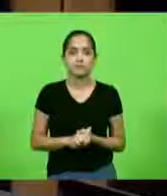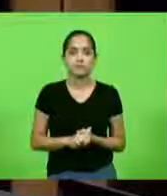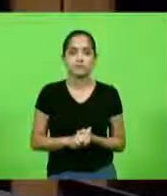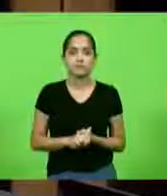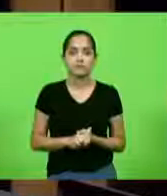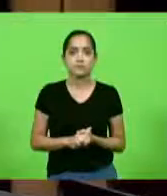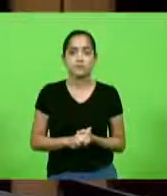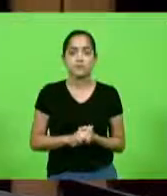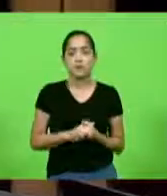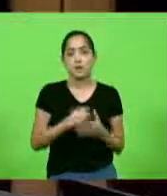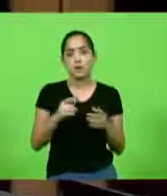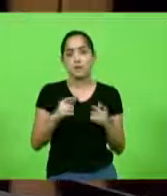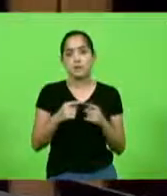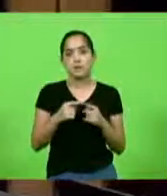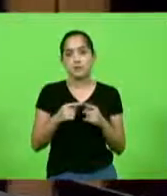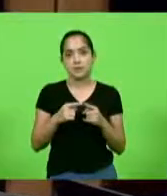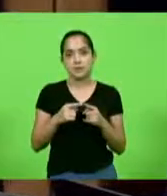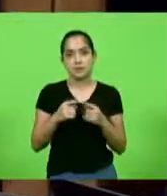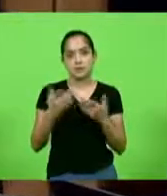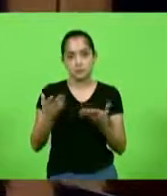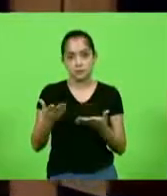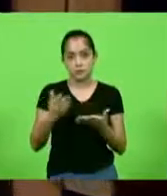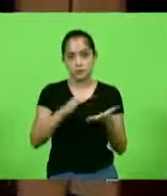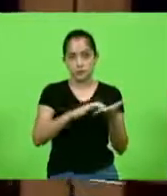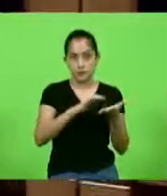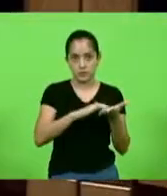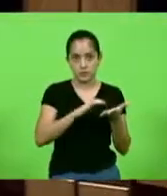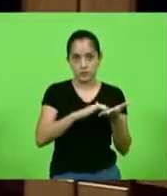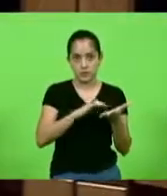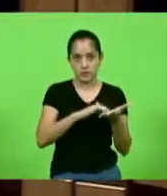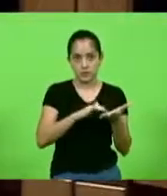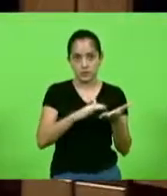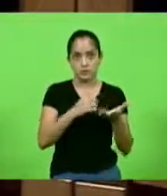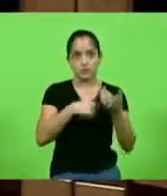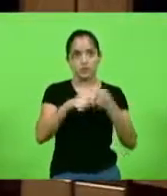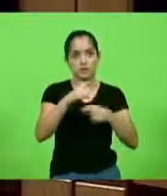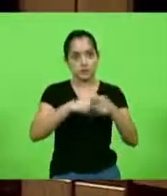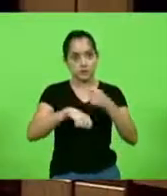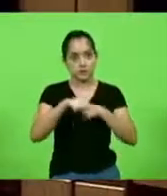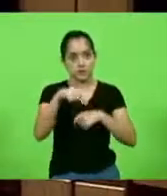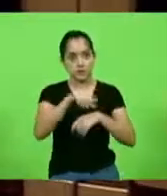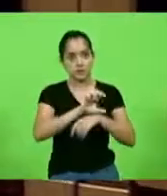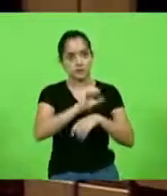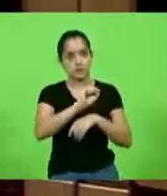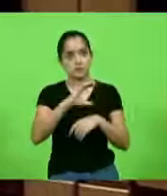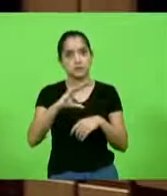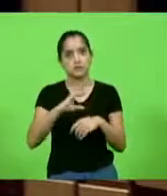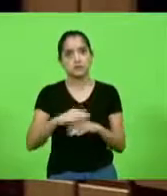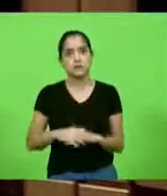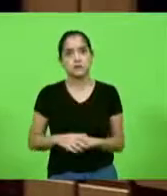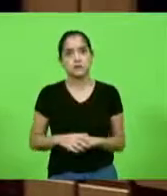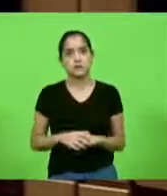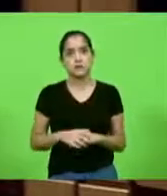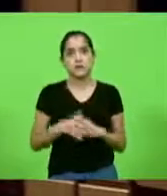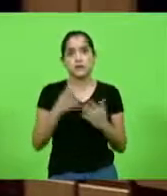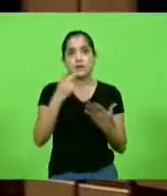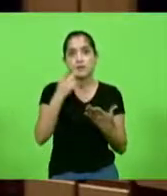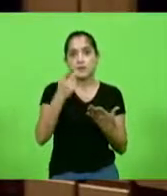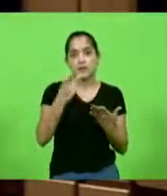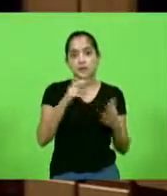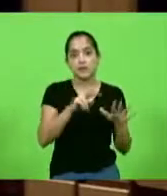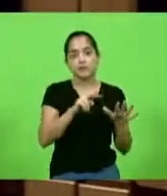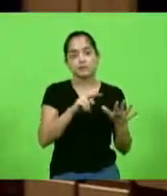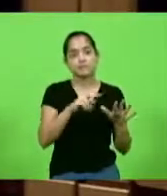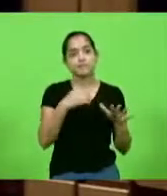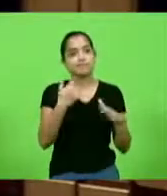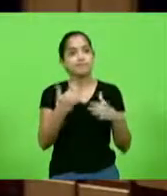Bom, primeiro, que o secretário da Fazenda do Estado de Santa Catarina fala numa semana